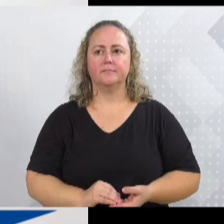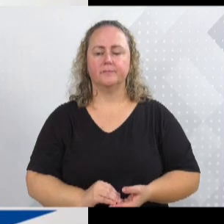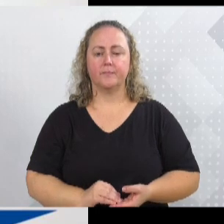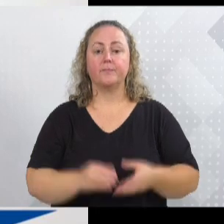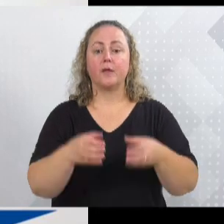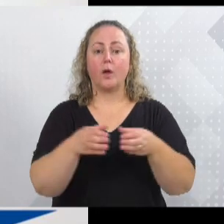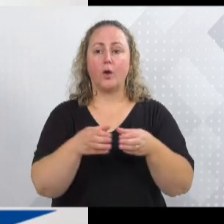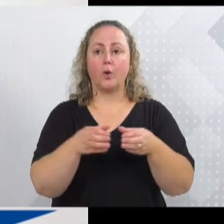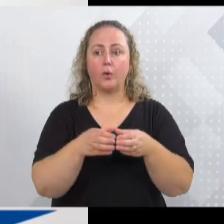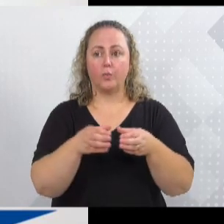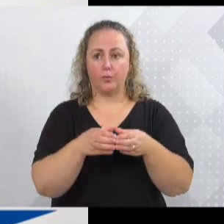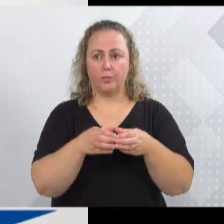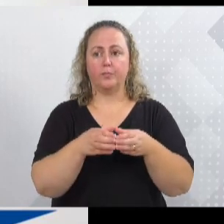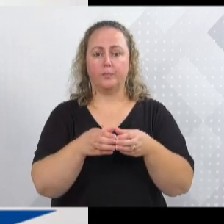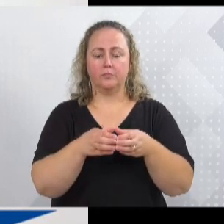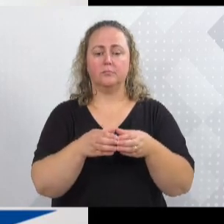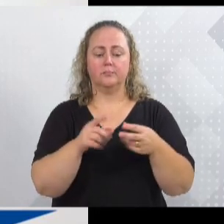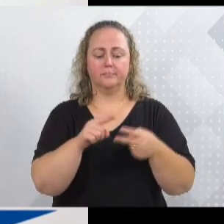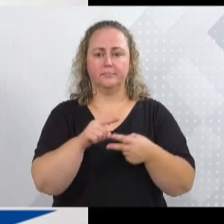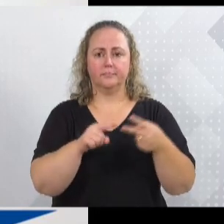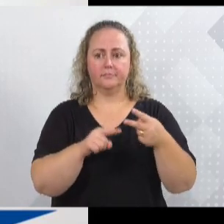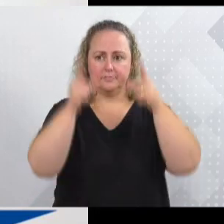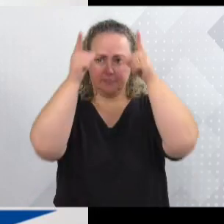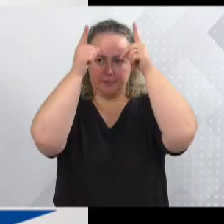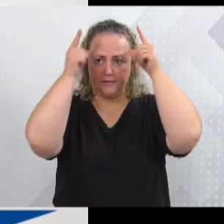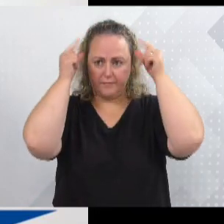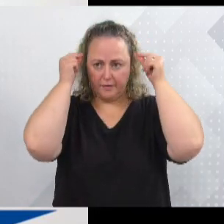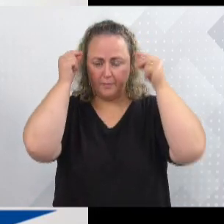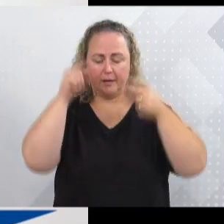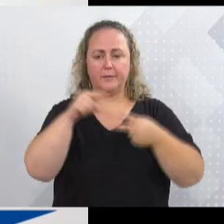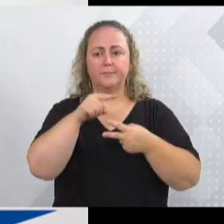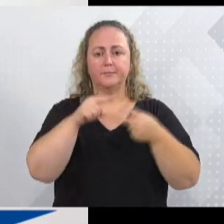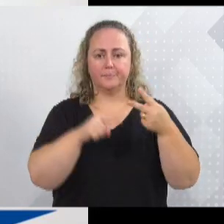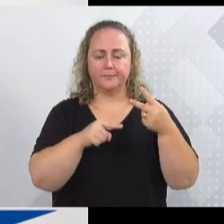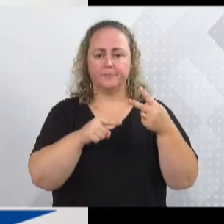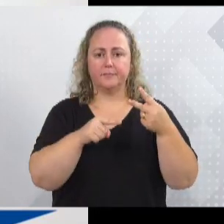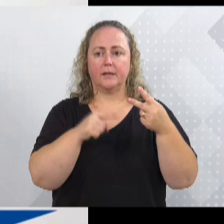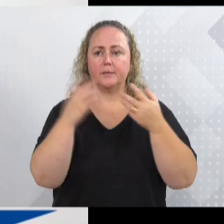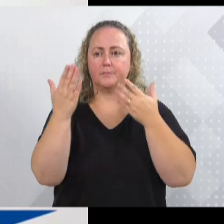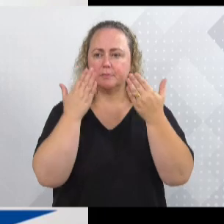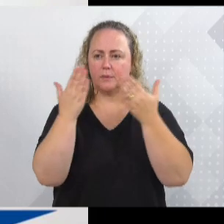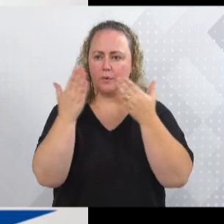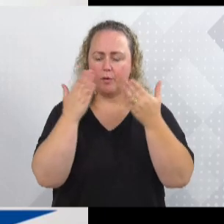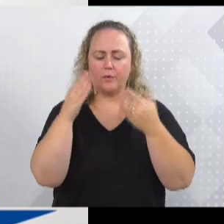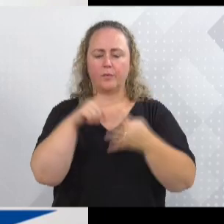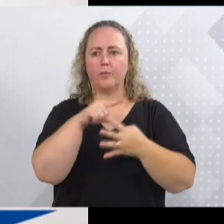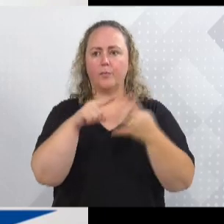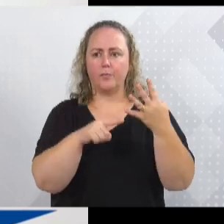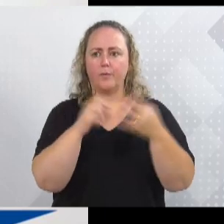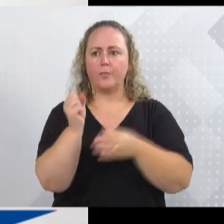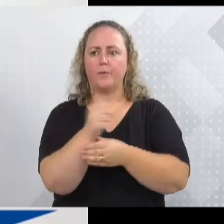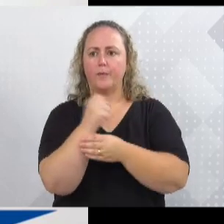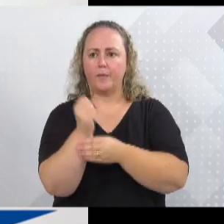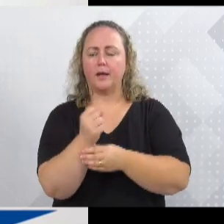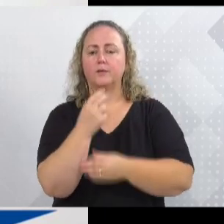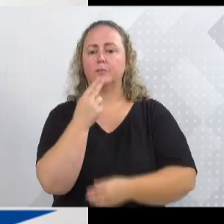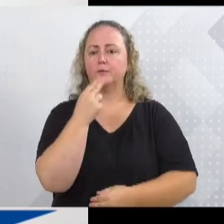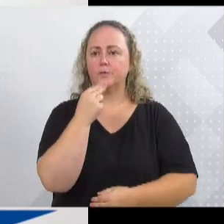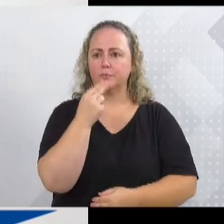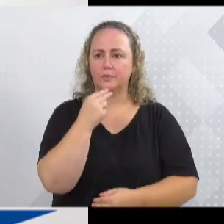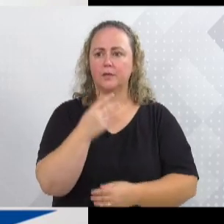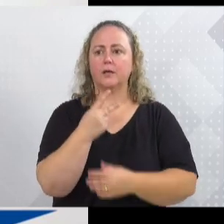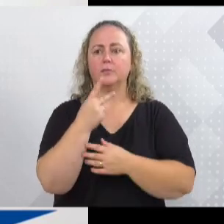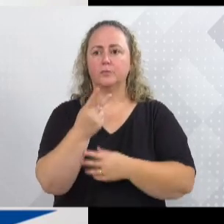Nossa equipe ela é composta por 2 enfermeiras, 2 psicólogas, fisioterapeutas, nutricionistas,